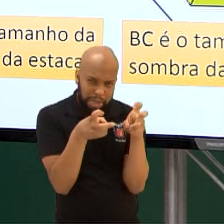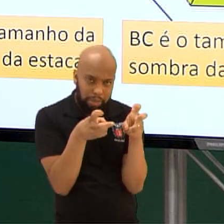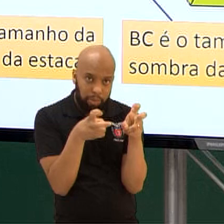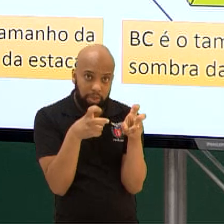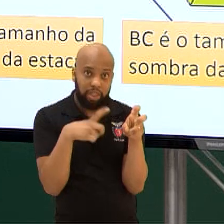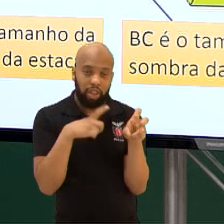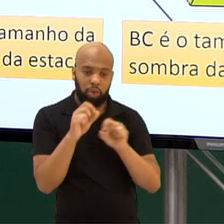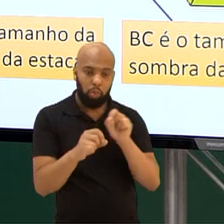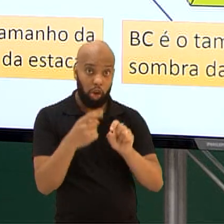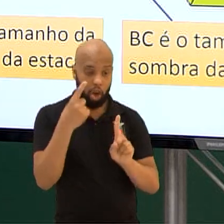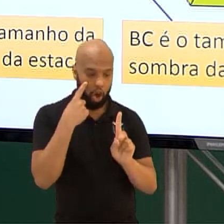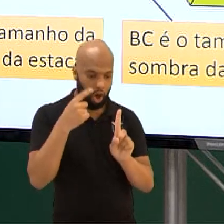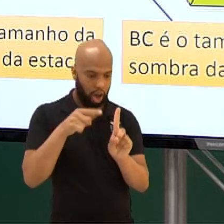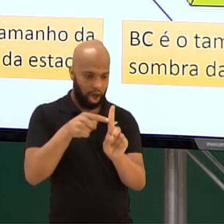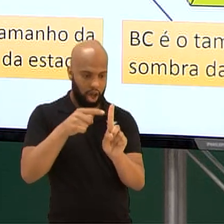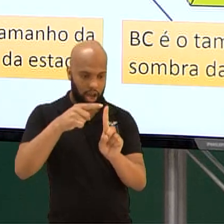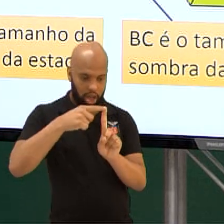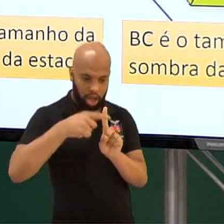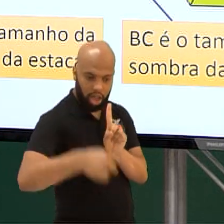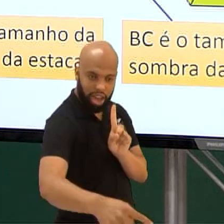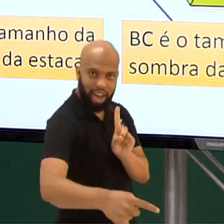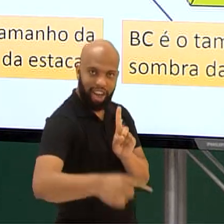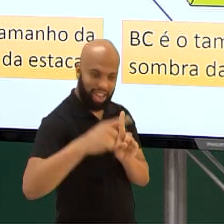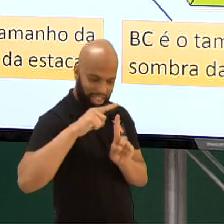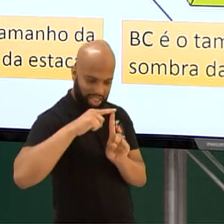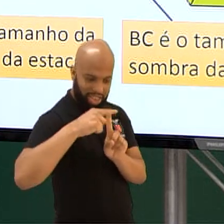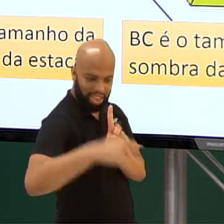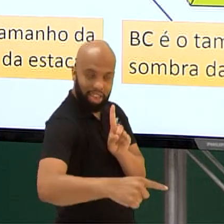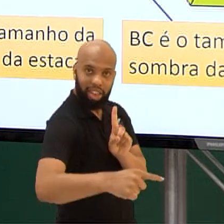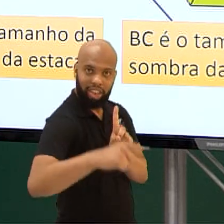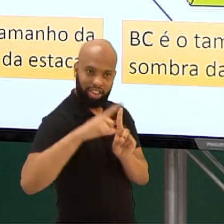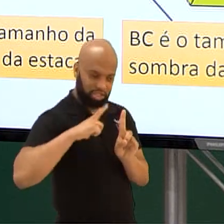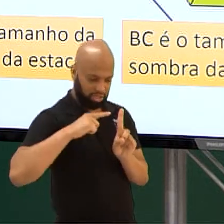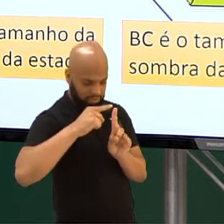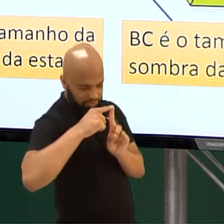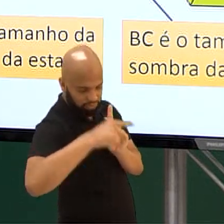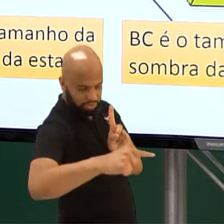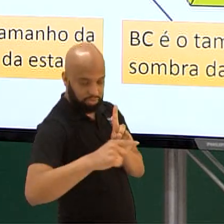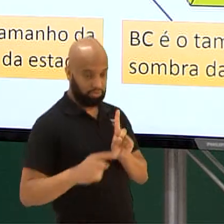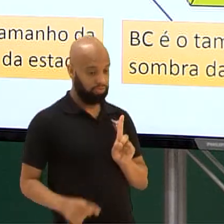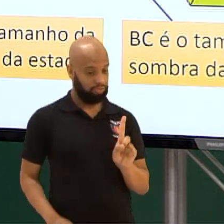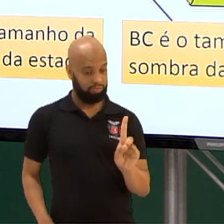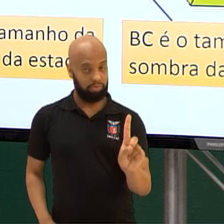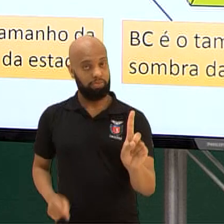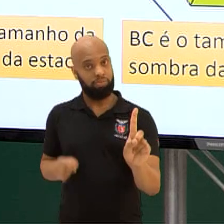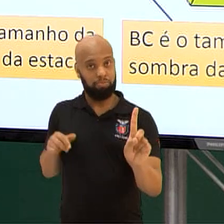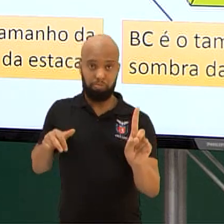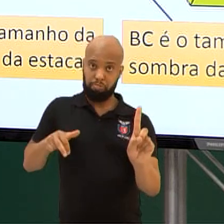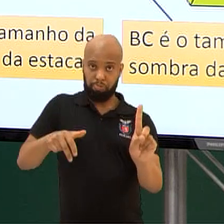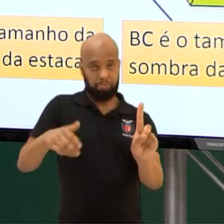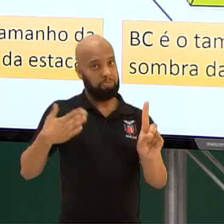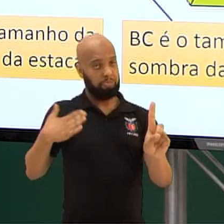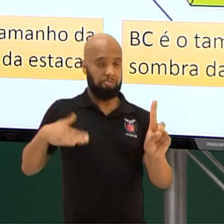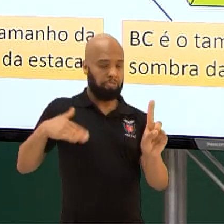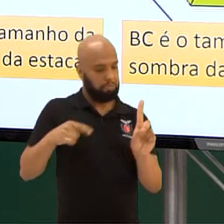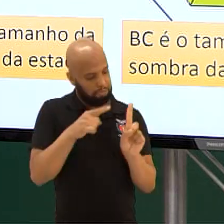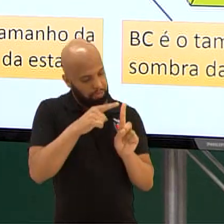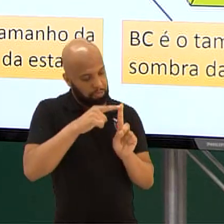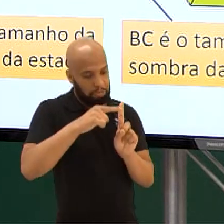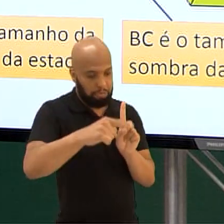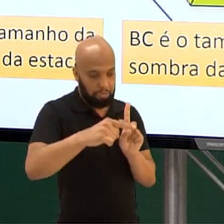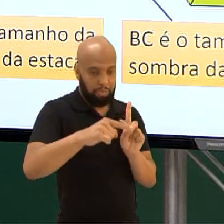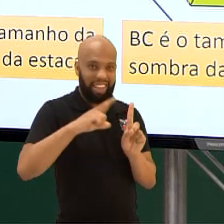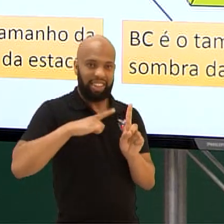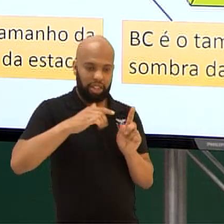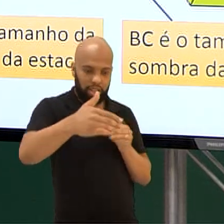tinham alturas diferentes e a sombra de vocês, nesse percurso, né, durante essa caminhada, elas tinham